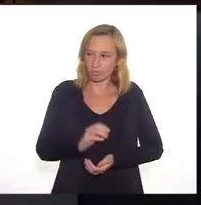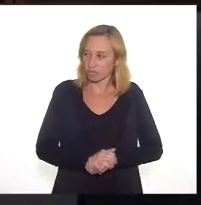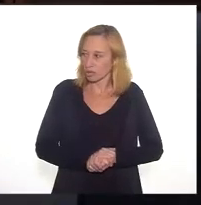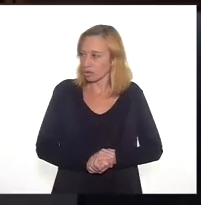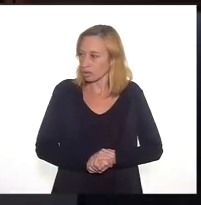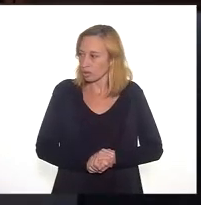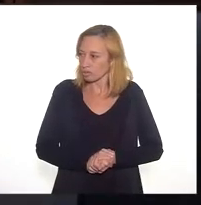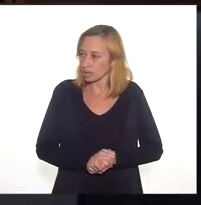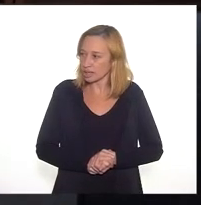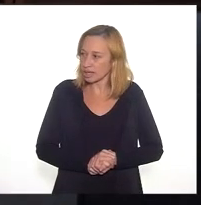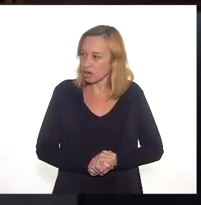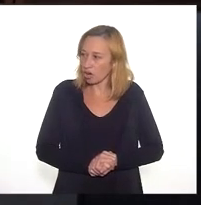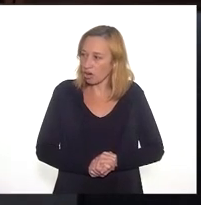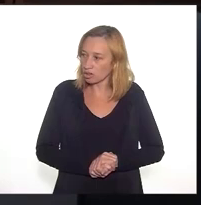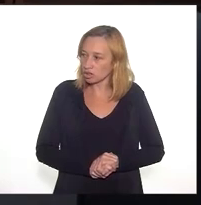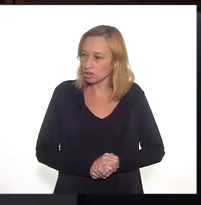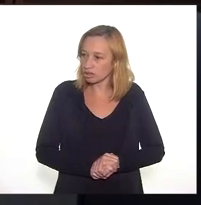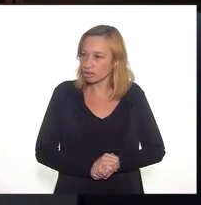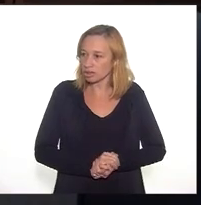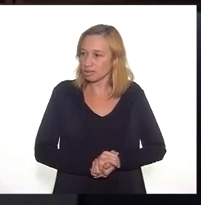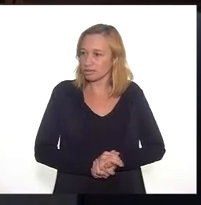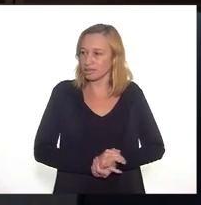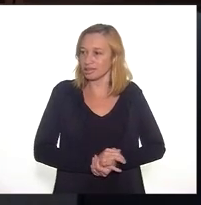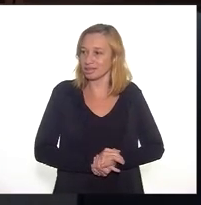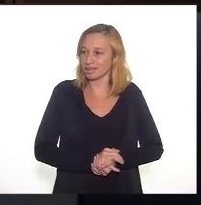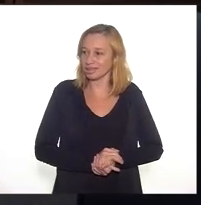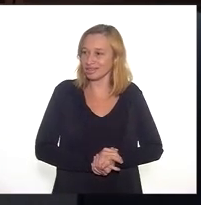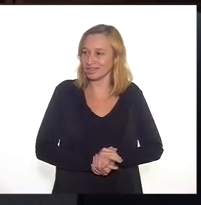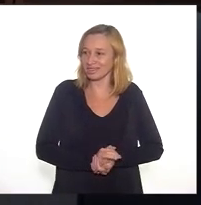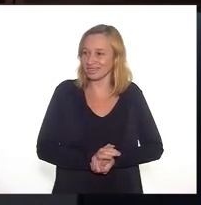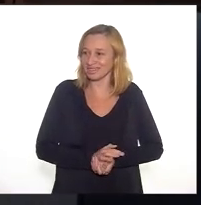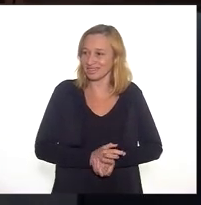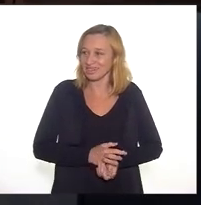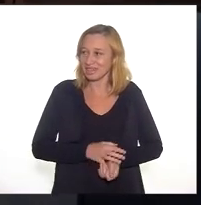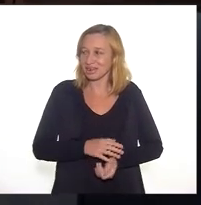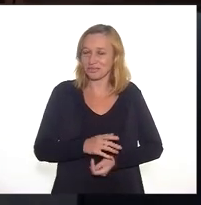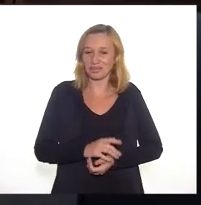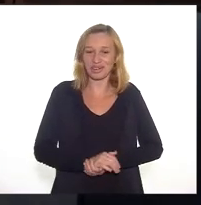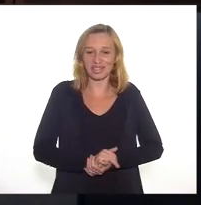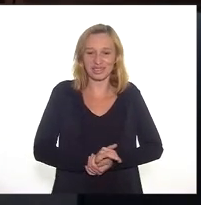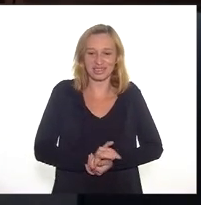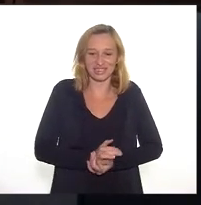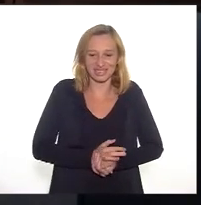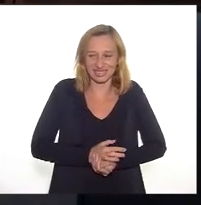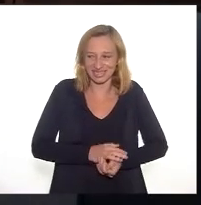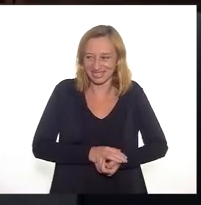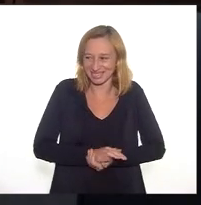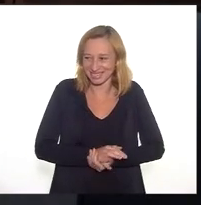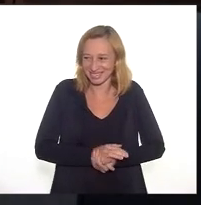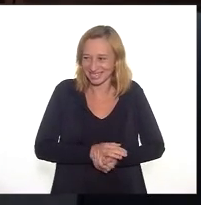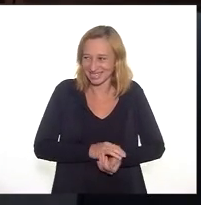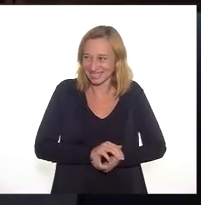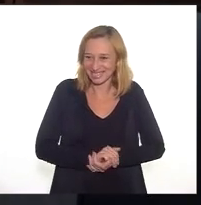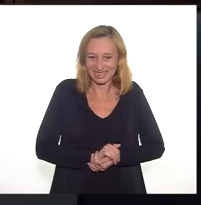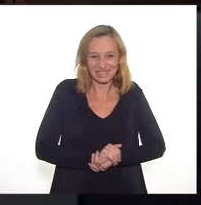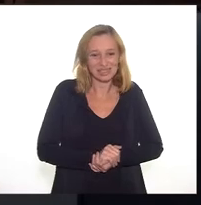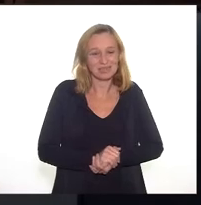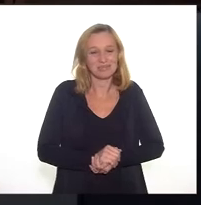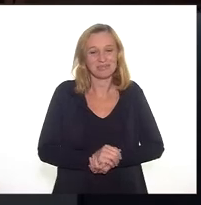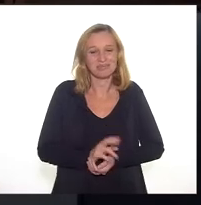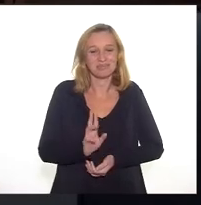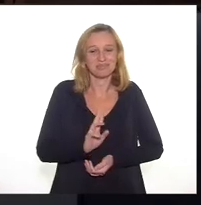falar. O homem sumiu, o Dionísio falou que ia doar, sumiu. Põe o nome dele